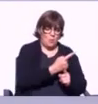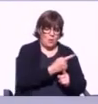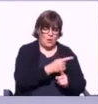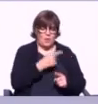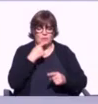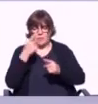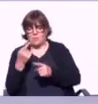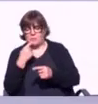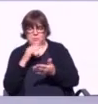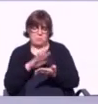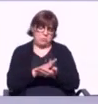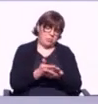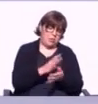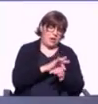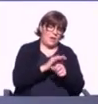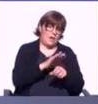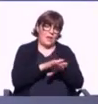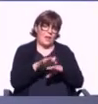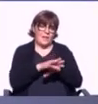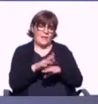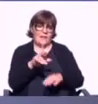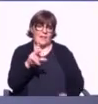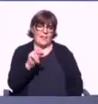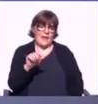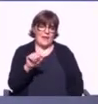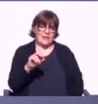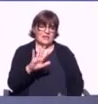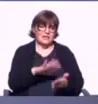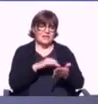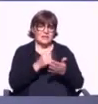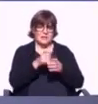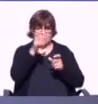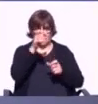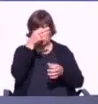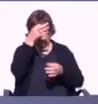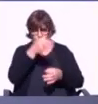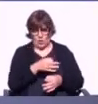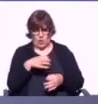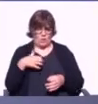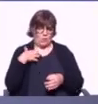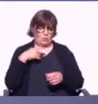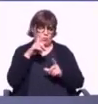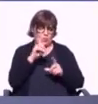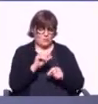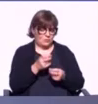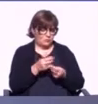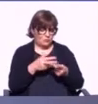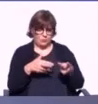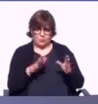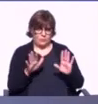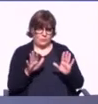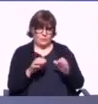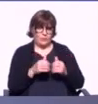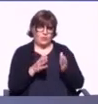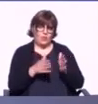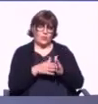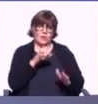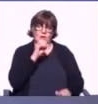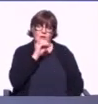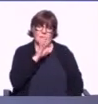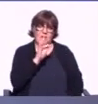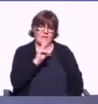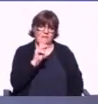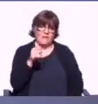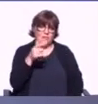ferradura, passando a mão pelo pelo do Lage, dizendo que sempre foi uma pessoa educada, honrada, etc, etc, etc. Por tudo isso, admira-me, Fábio, como é